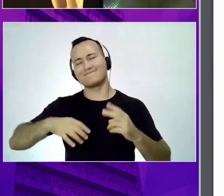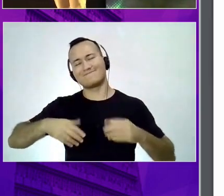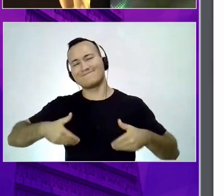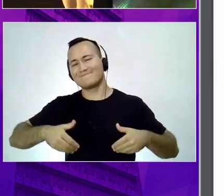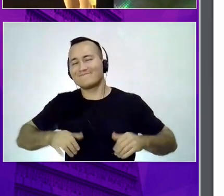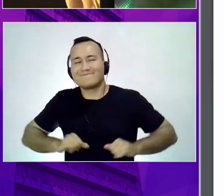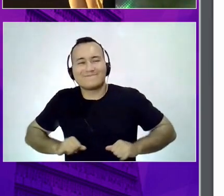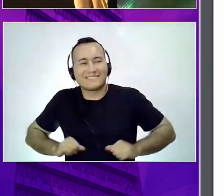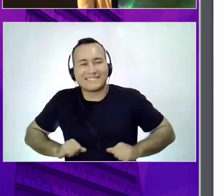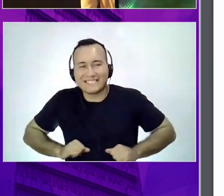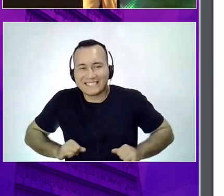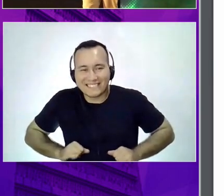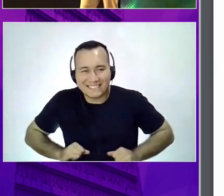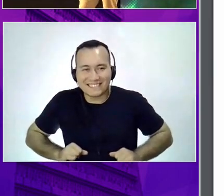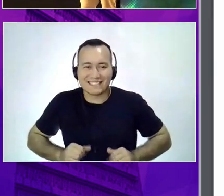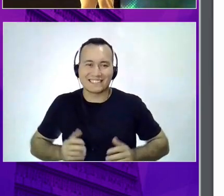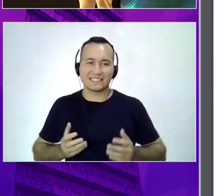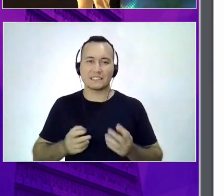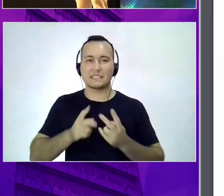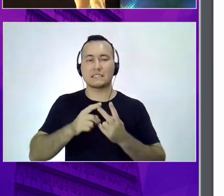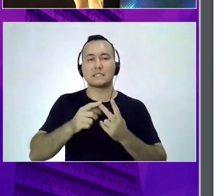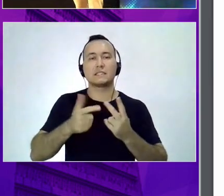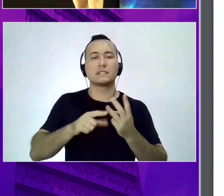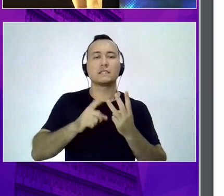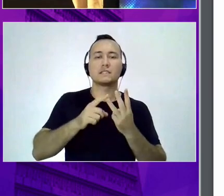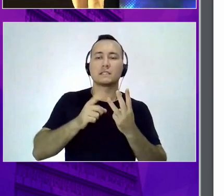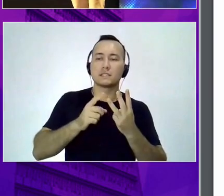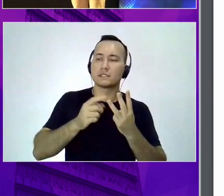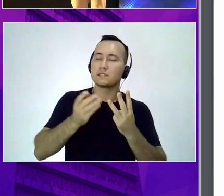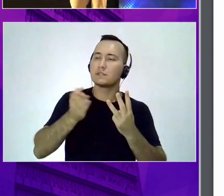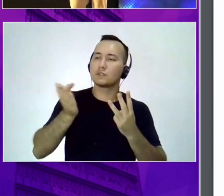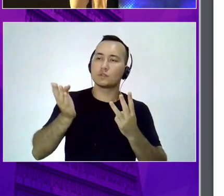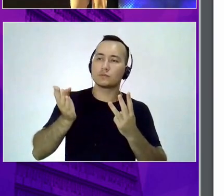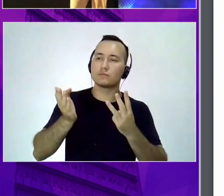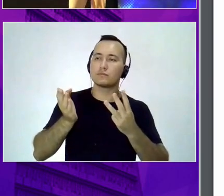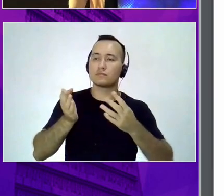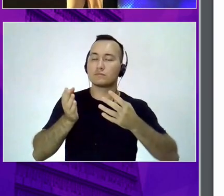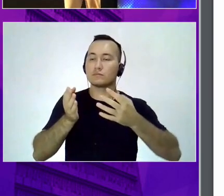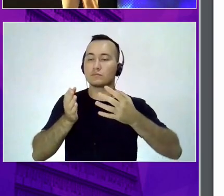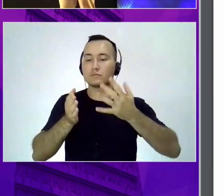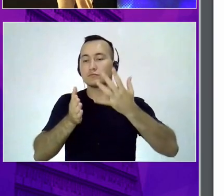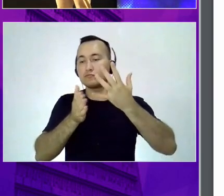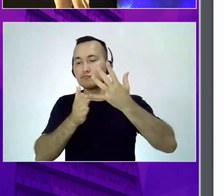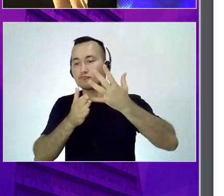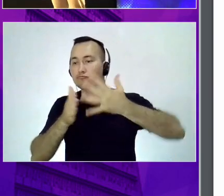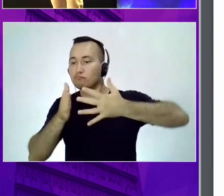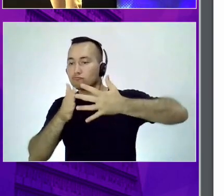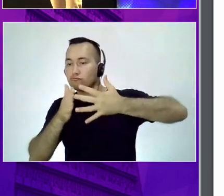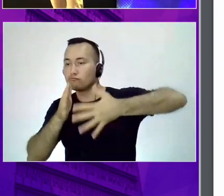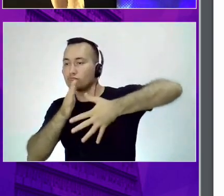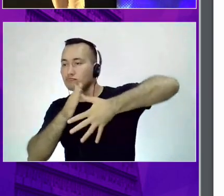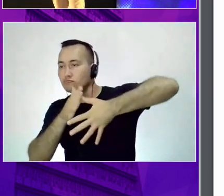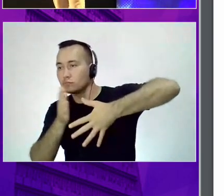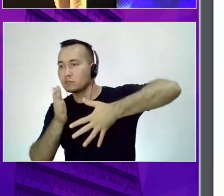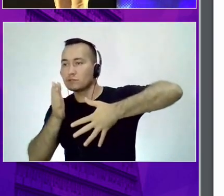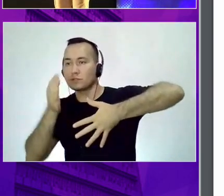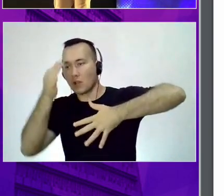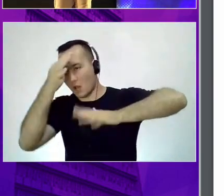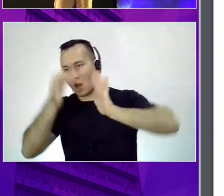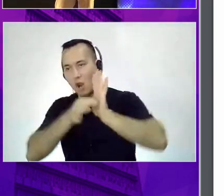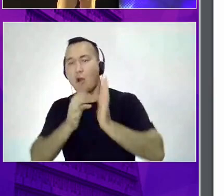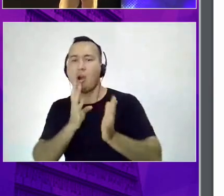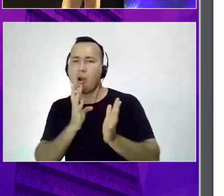dores, com muitos níveis de conhecimento sobre inteligência artificial. Tem desde aqueles que se tornou especialista em inteligência artificial desde que começou a usar